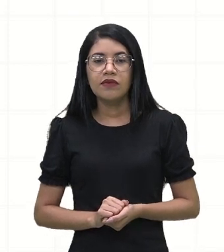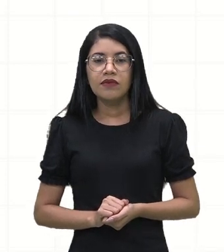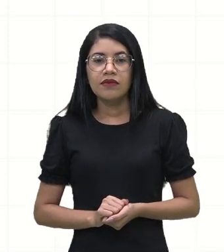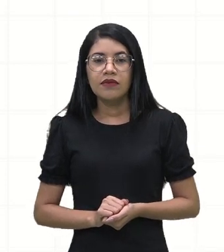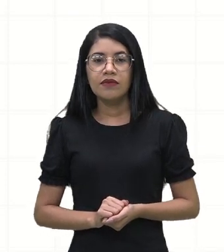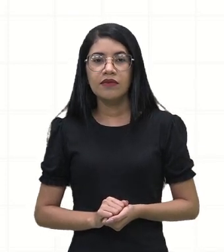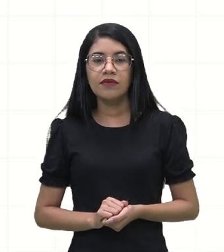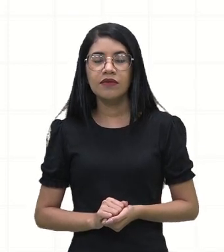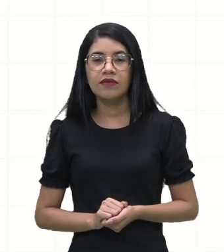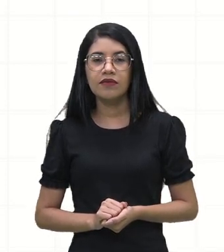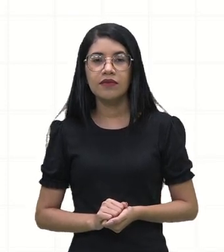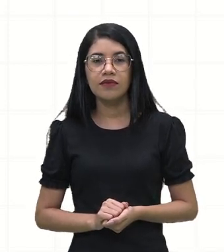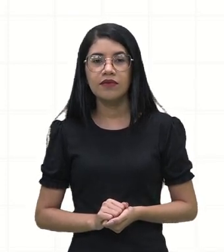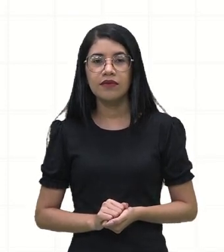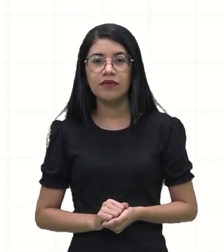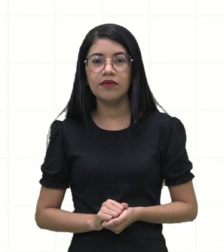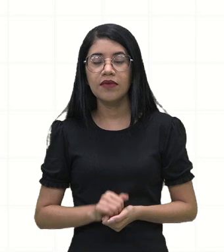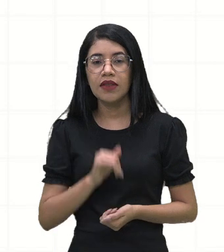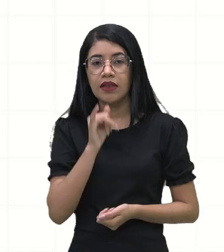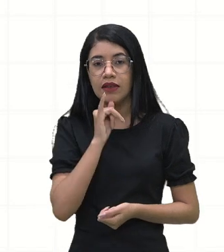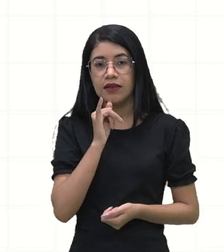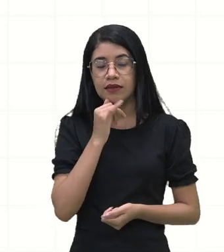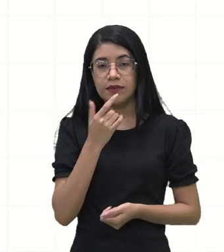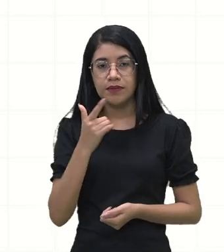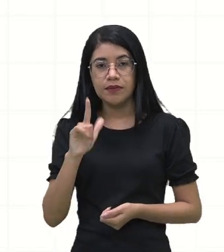Agora, próximo exemplo.